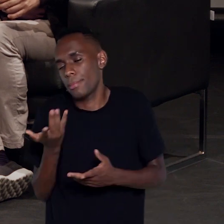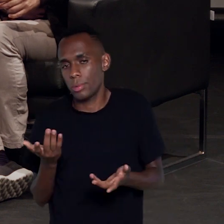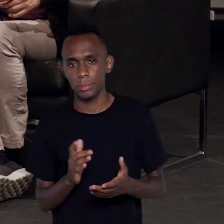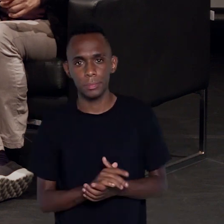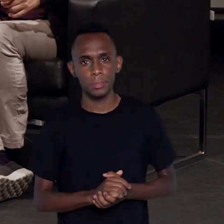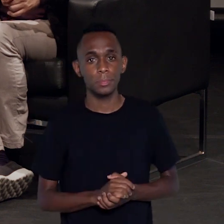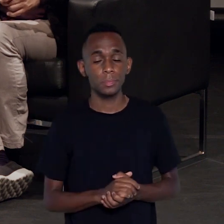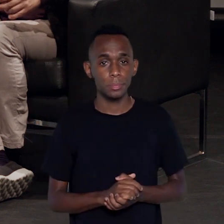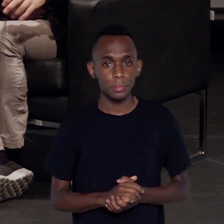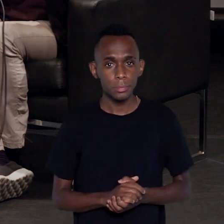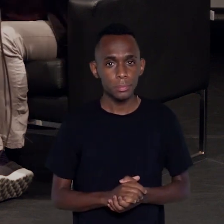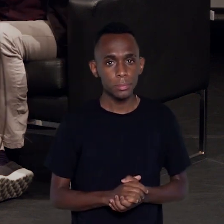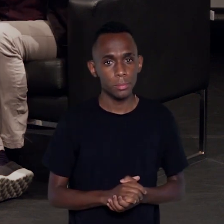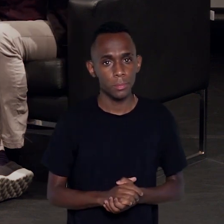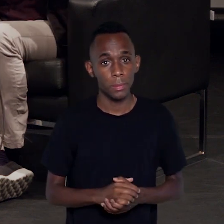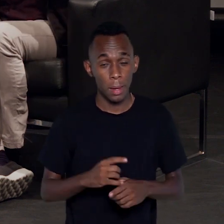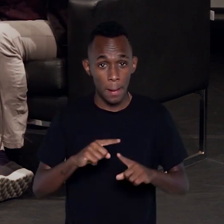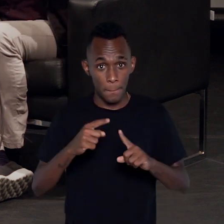Mas